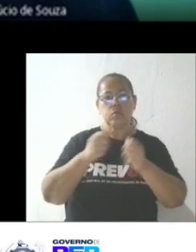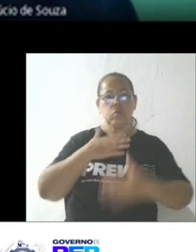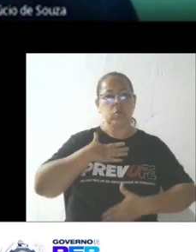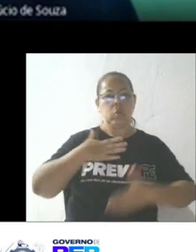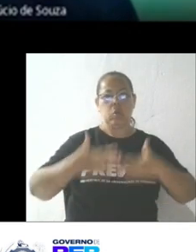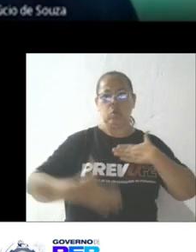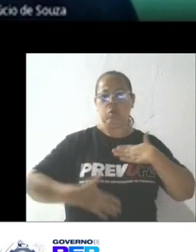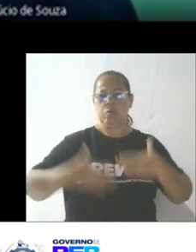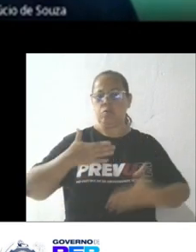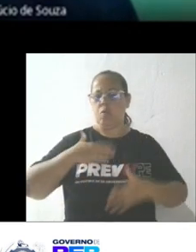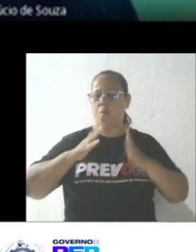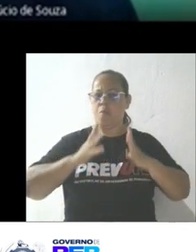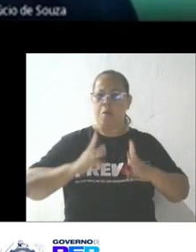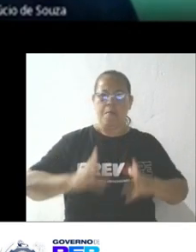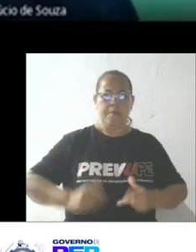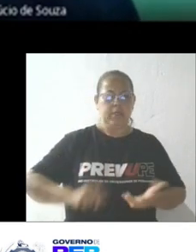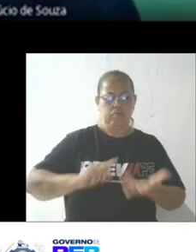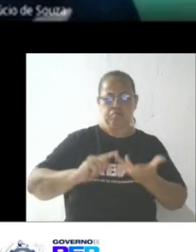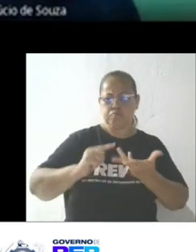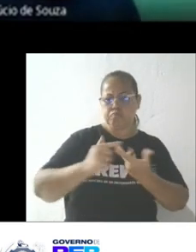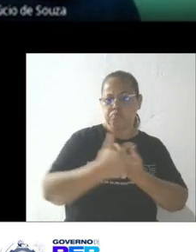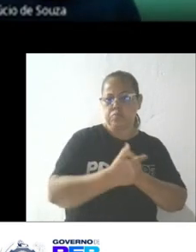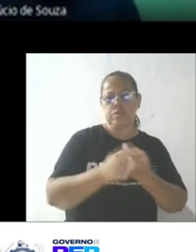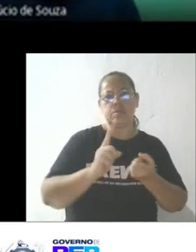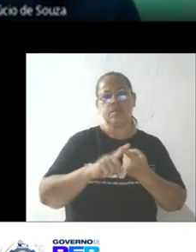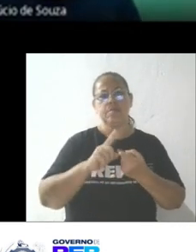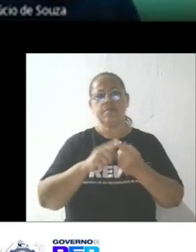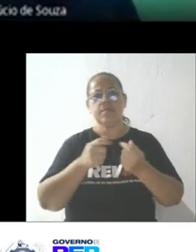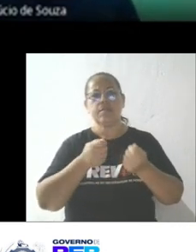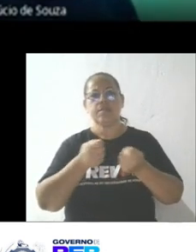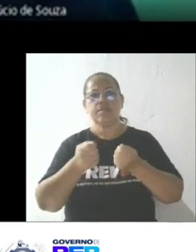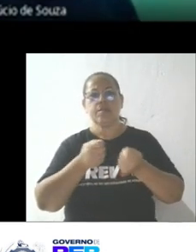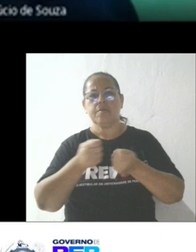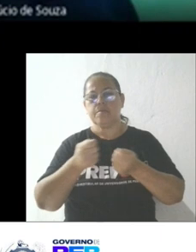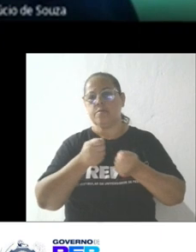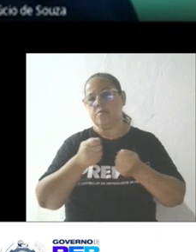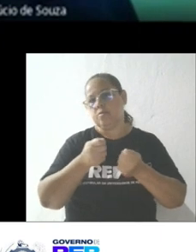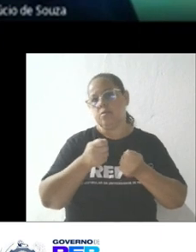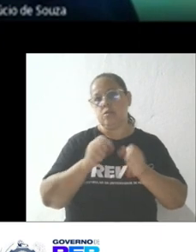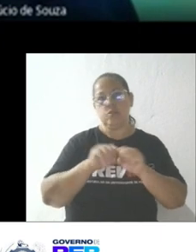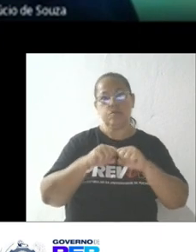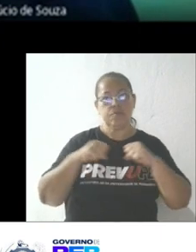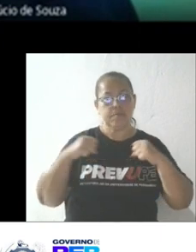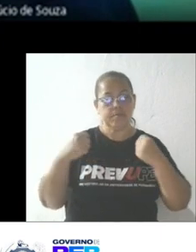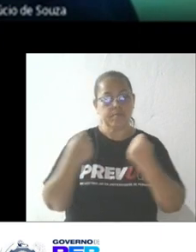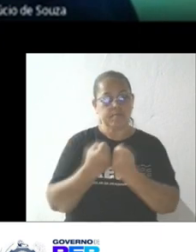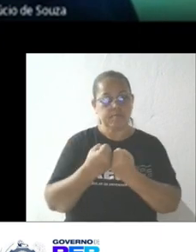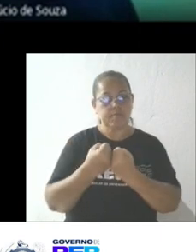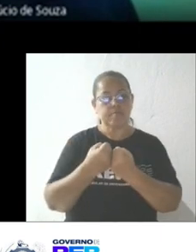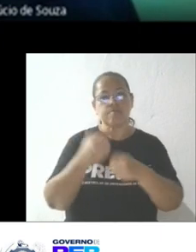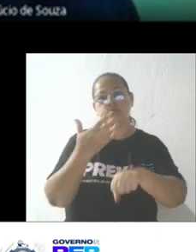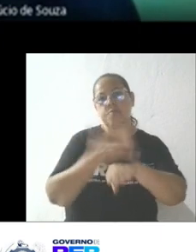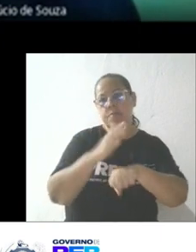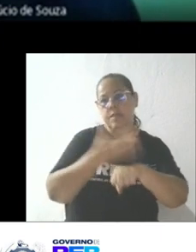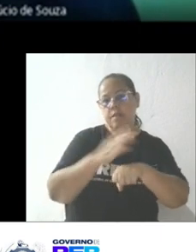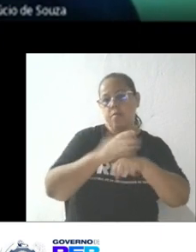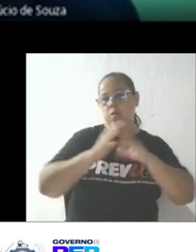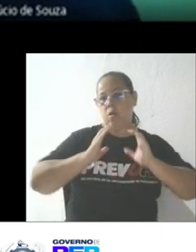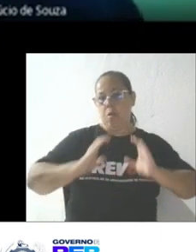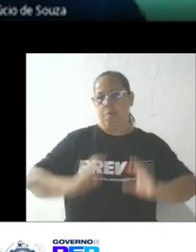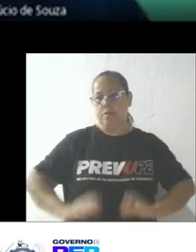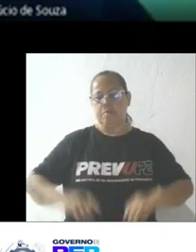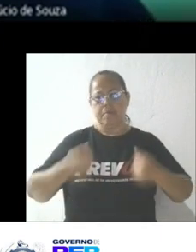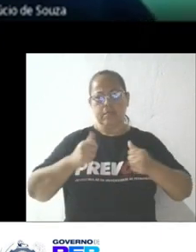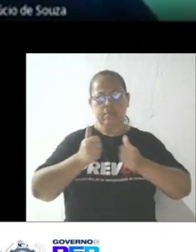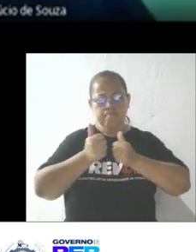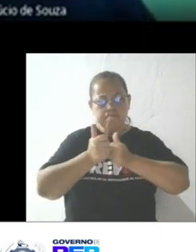quanto de controle de corpo social práticas e comportamentos que deviam ser seguidos por